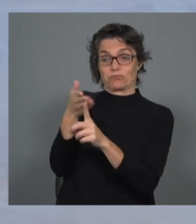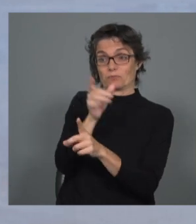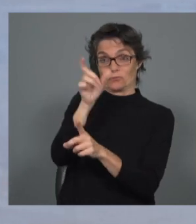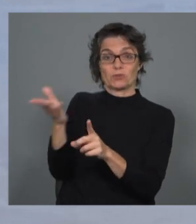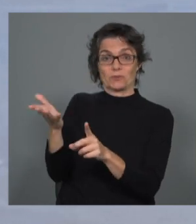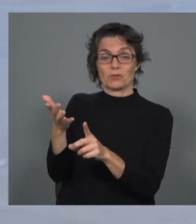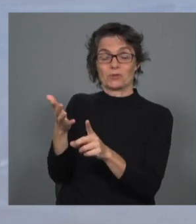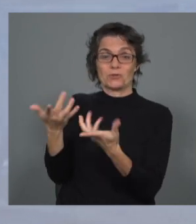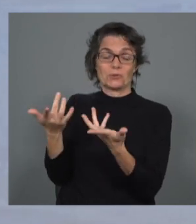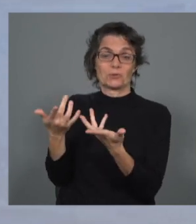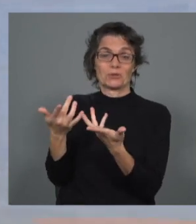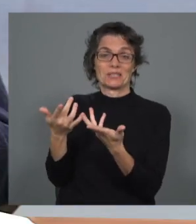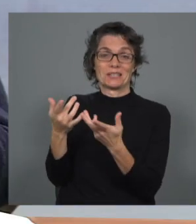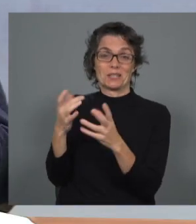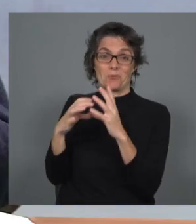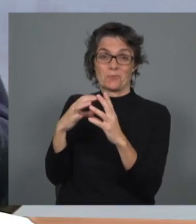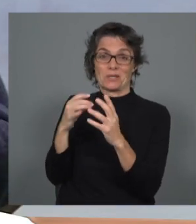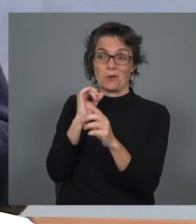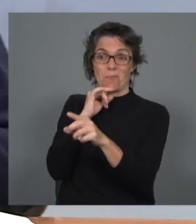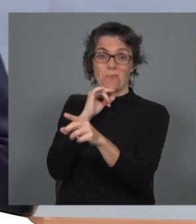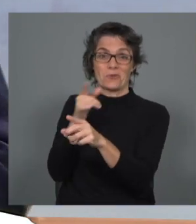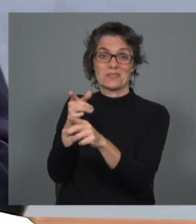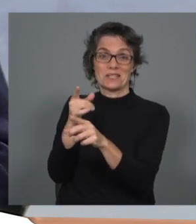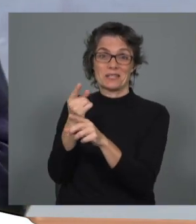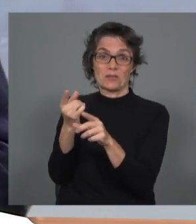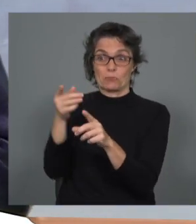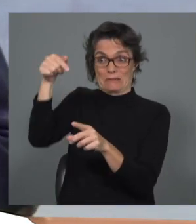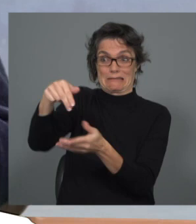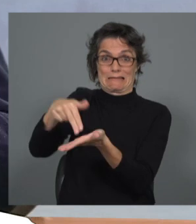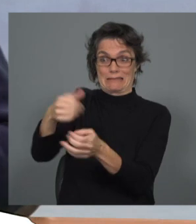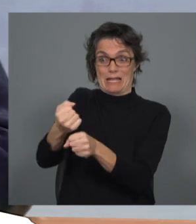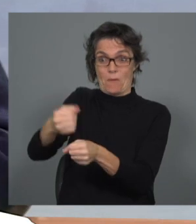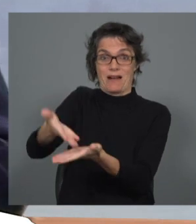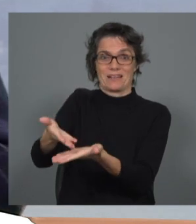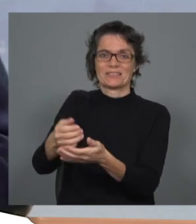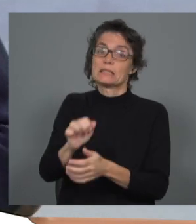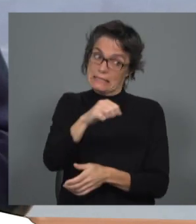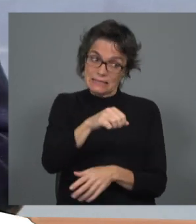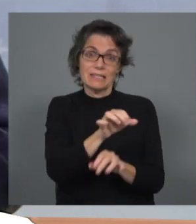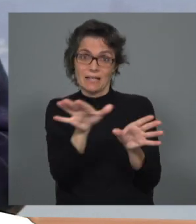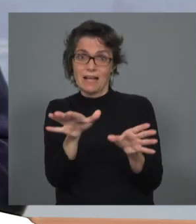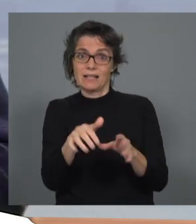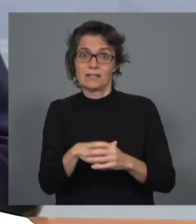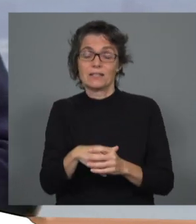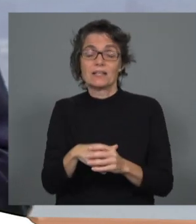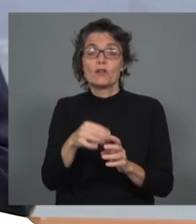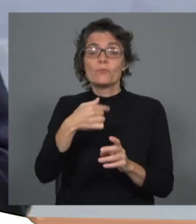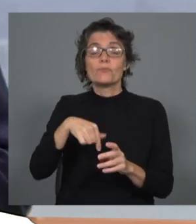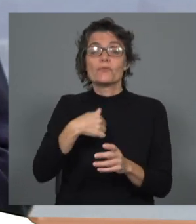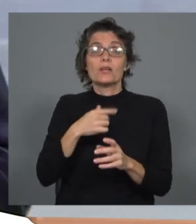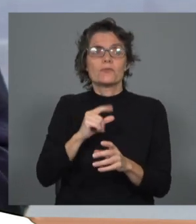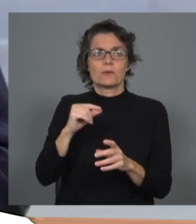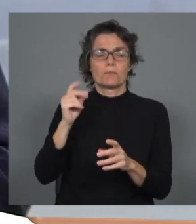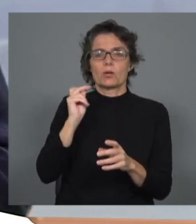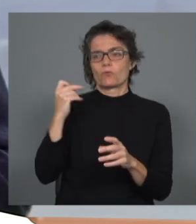é? Sim, porque vem das raízes. Eu sempre fiz um esforço durante os anos em que trabalhei